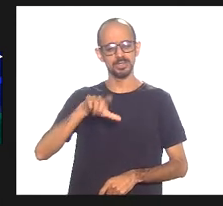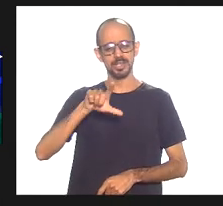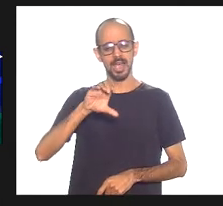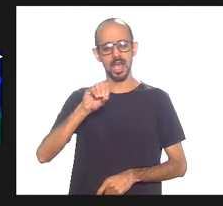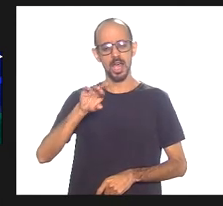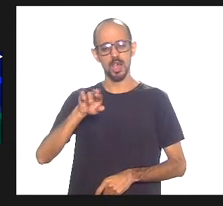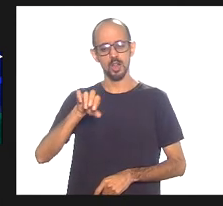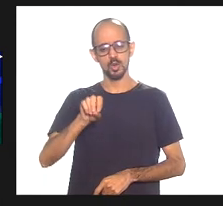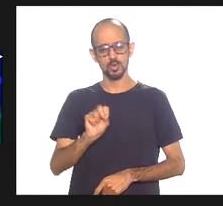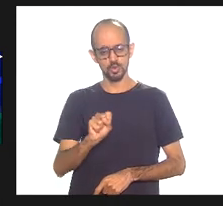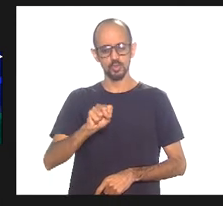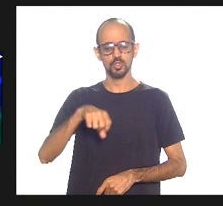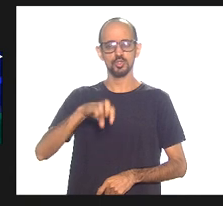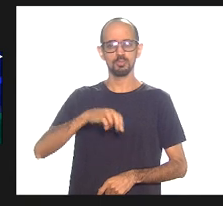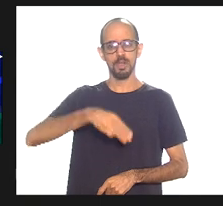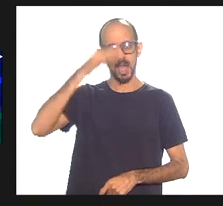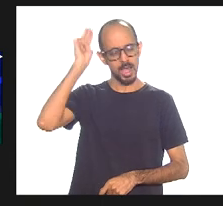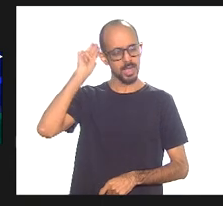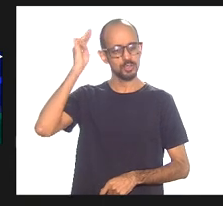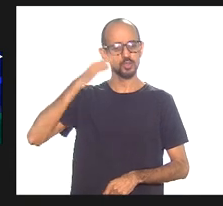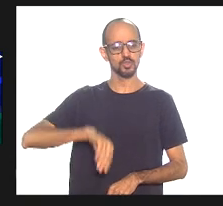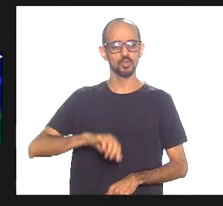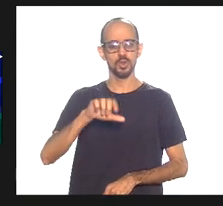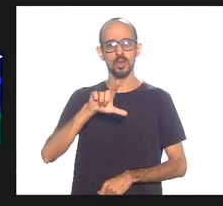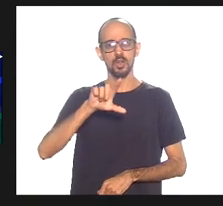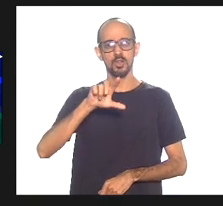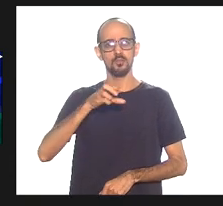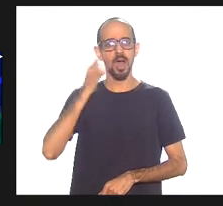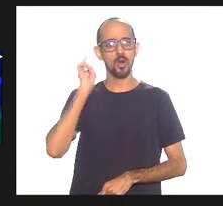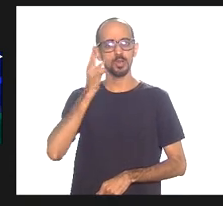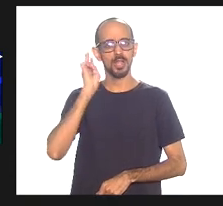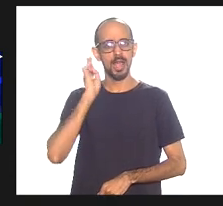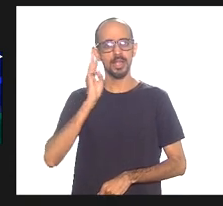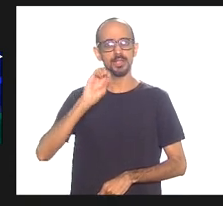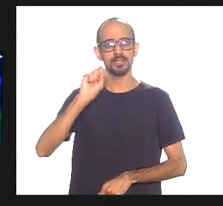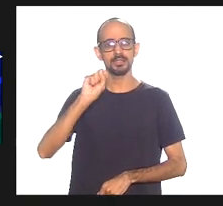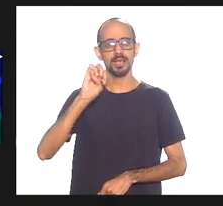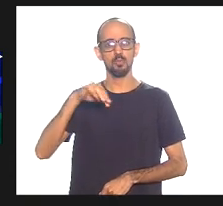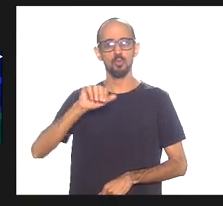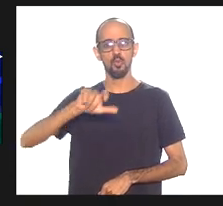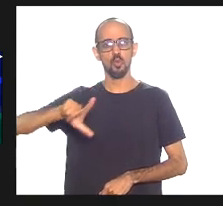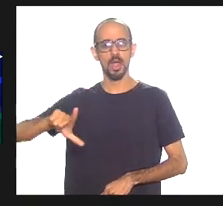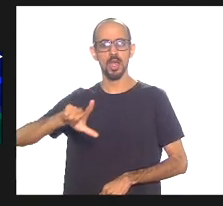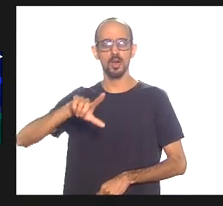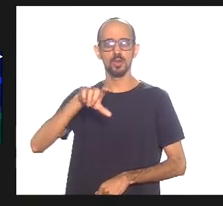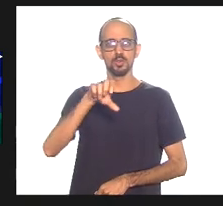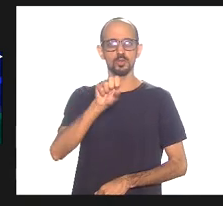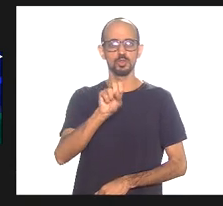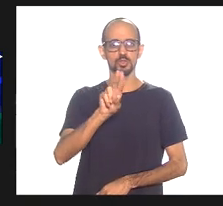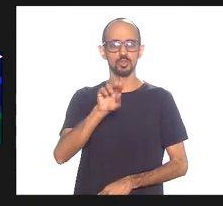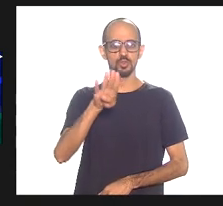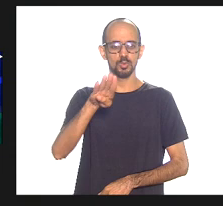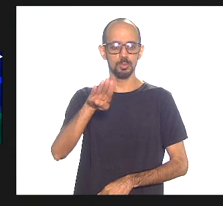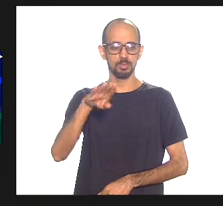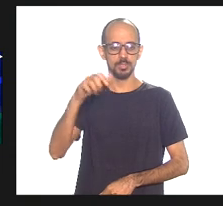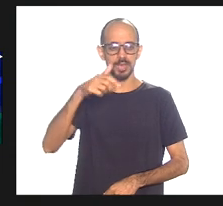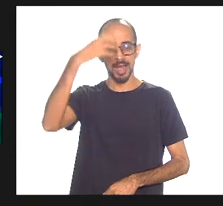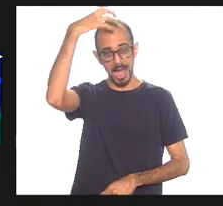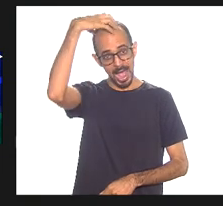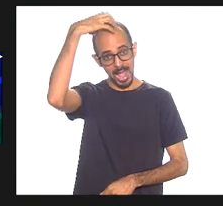Márcio Boa tarde Valdete Samuel subir rainha da Zona Oeste